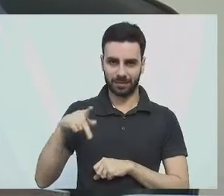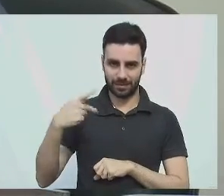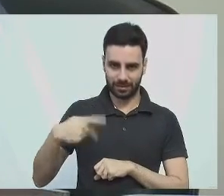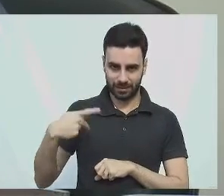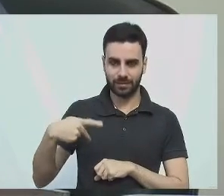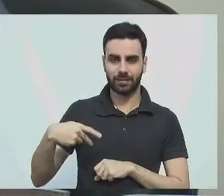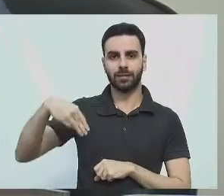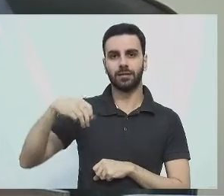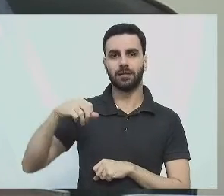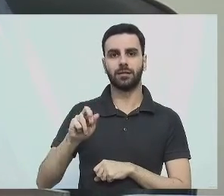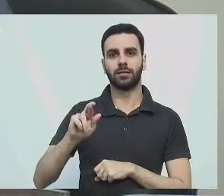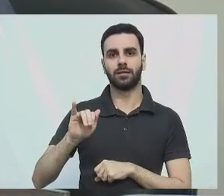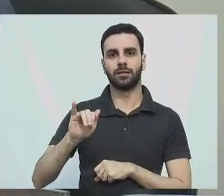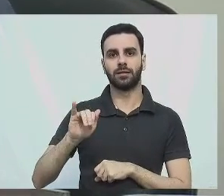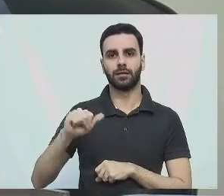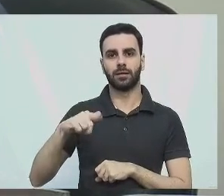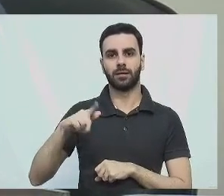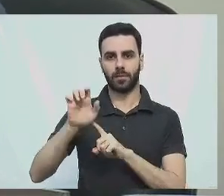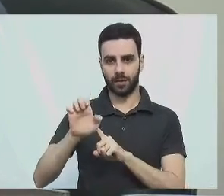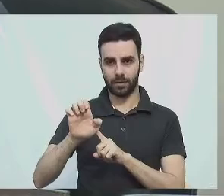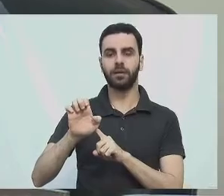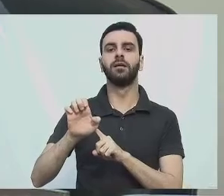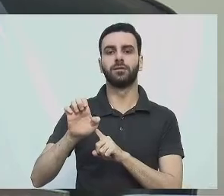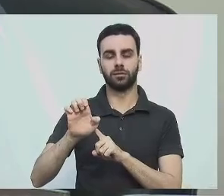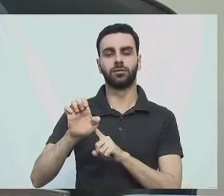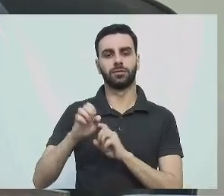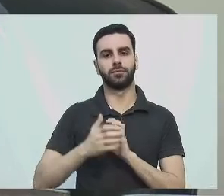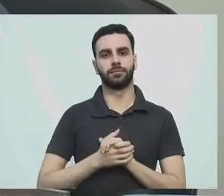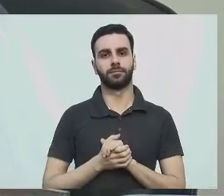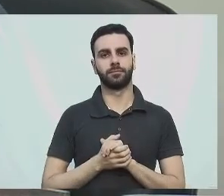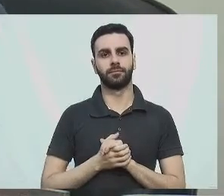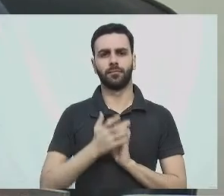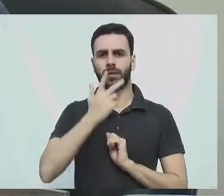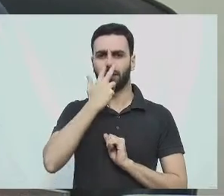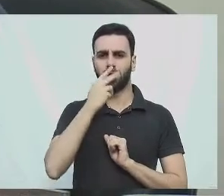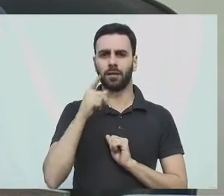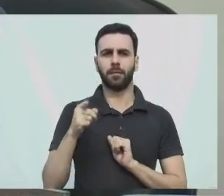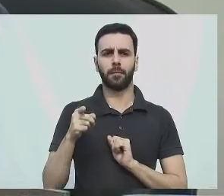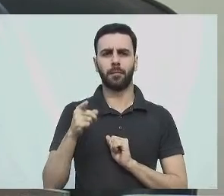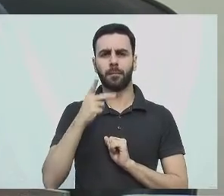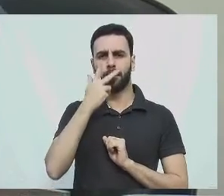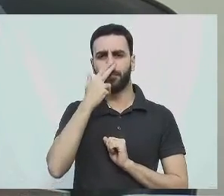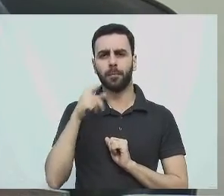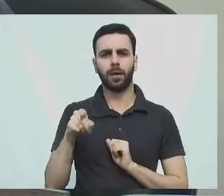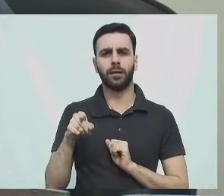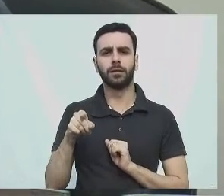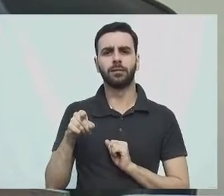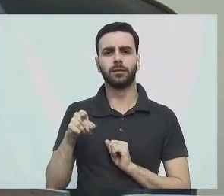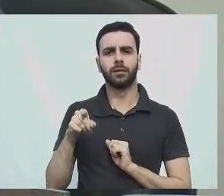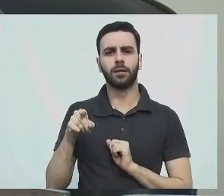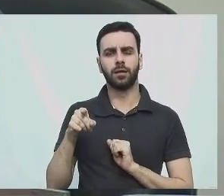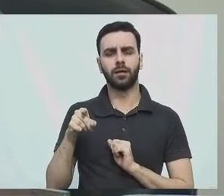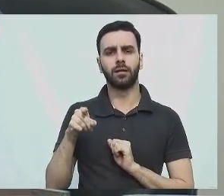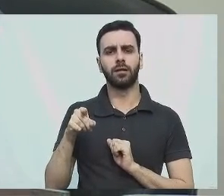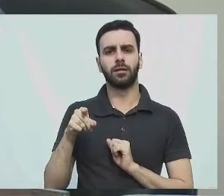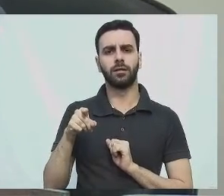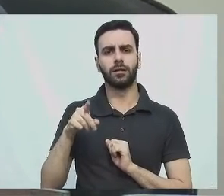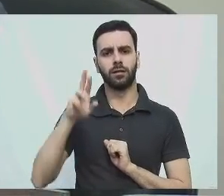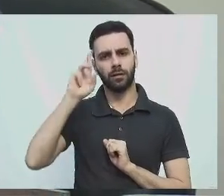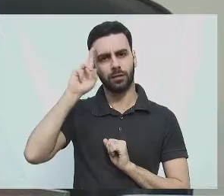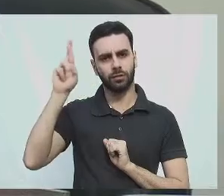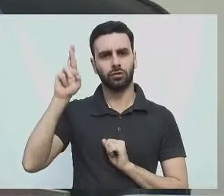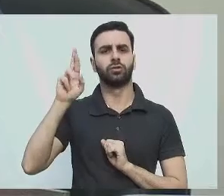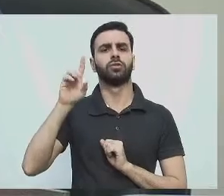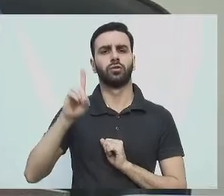dessa casa, Marilange, né, que é uma das, acho que, se não estou enganada, diretora lá do